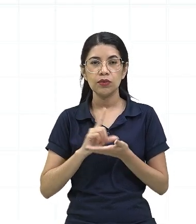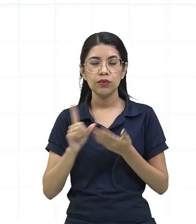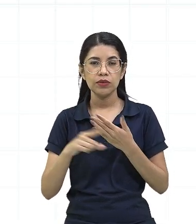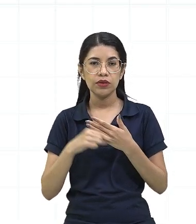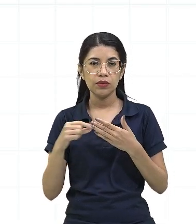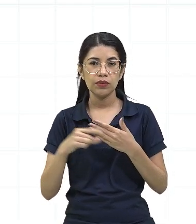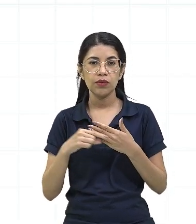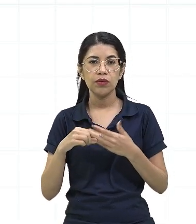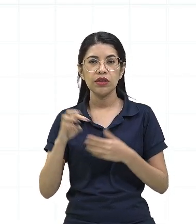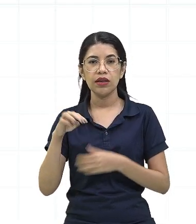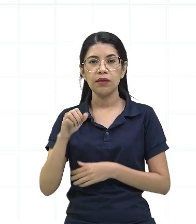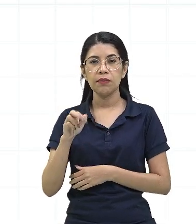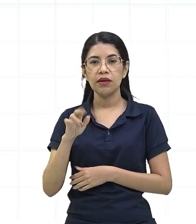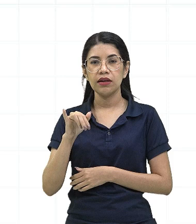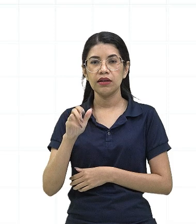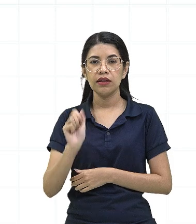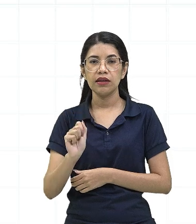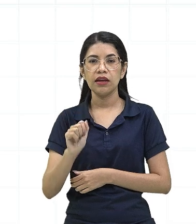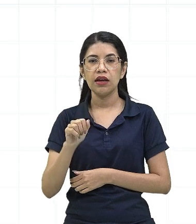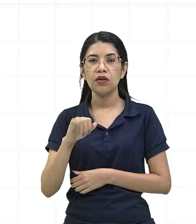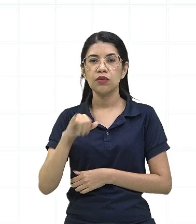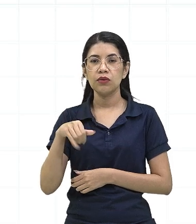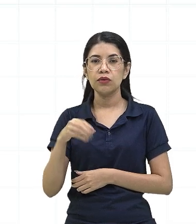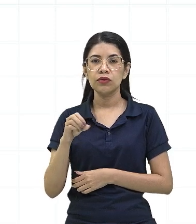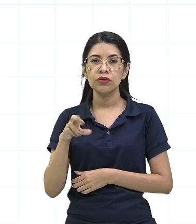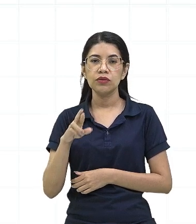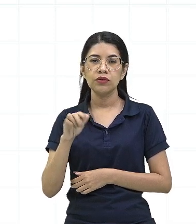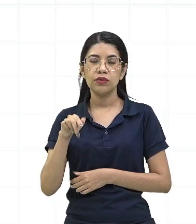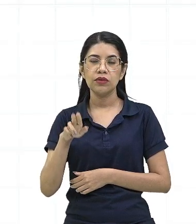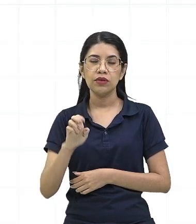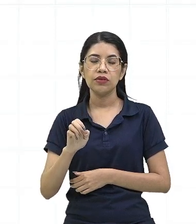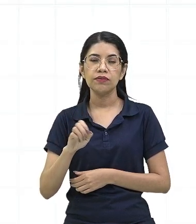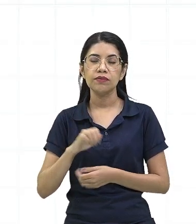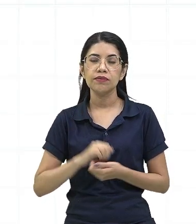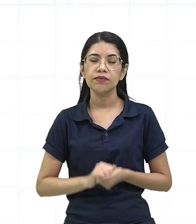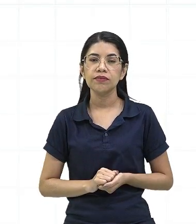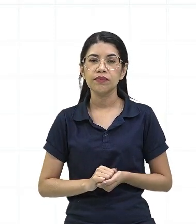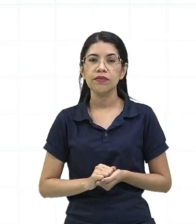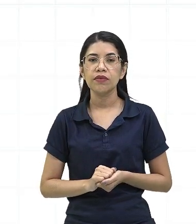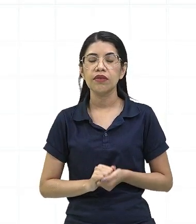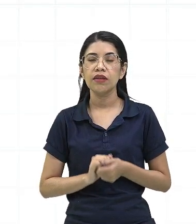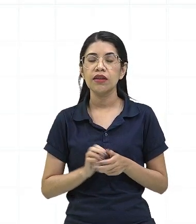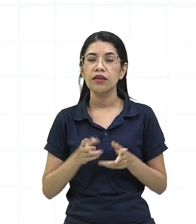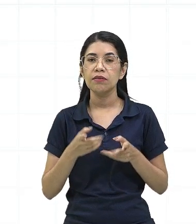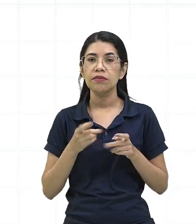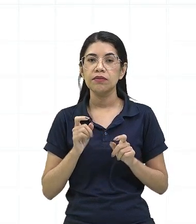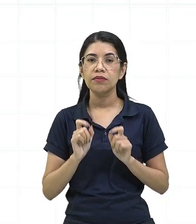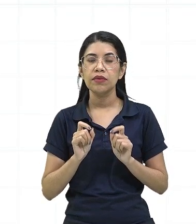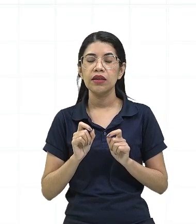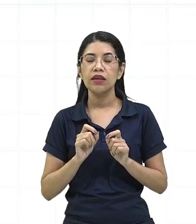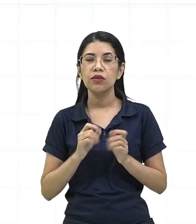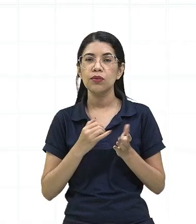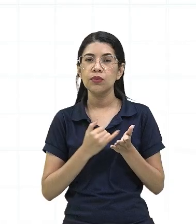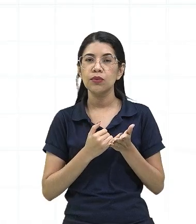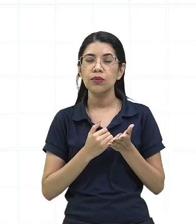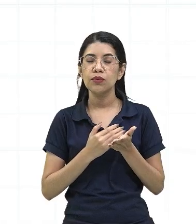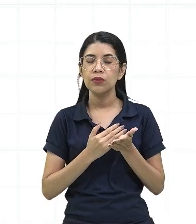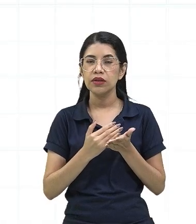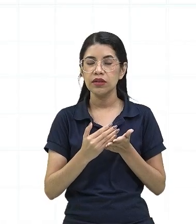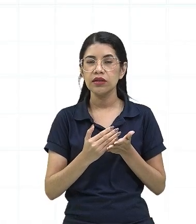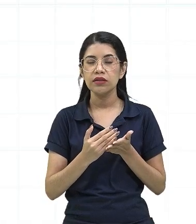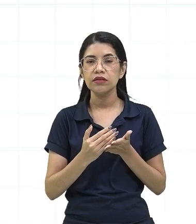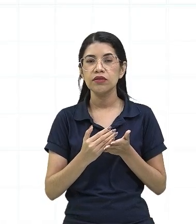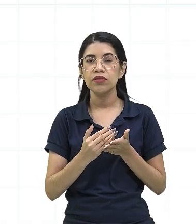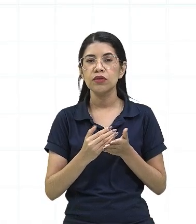Joaquina, Jorge Alberto, Olavo Martins. Observe que aqui no início do nome, né,